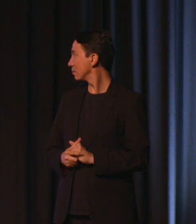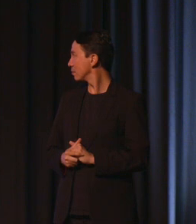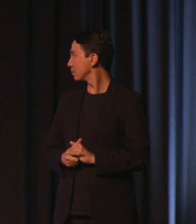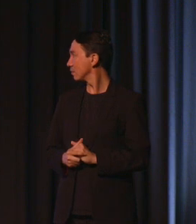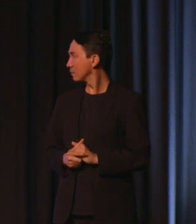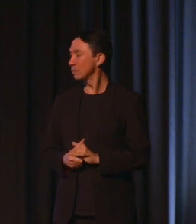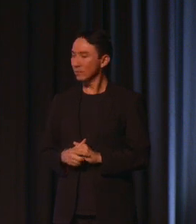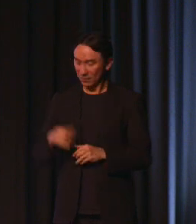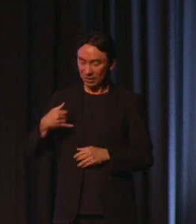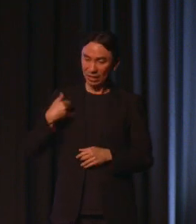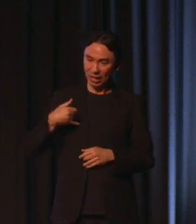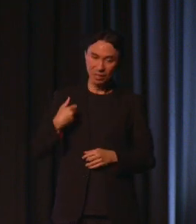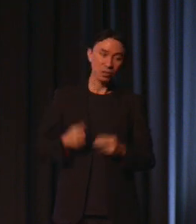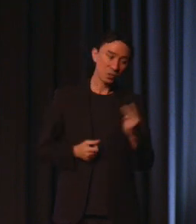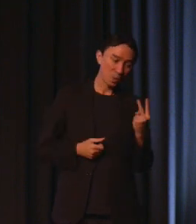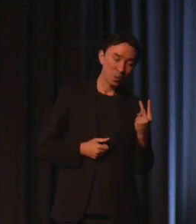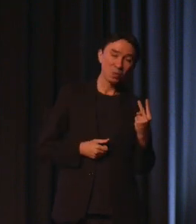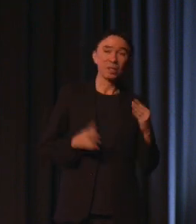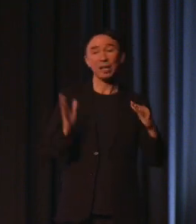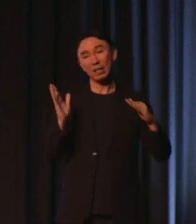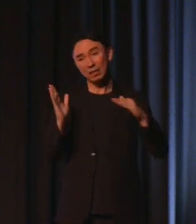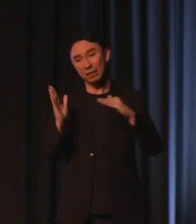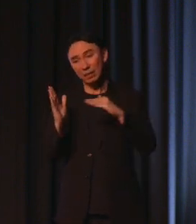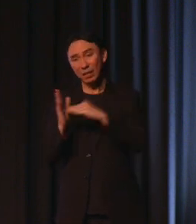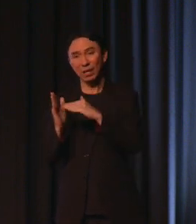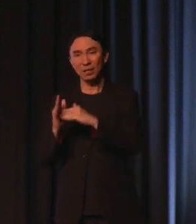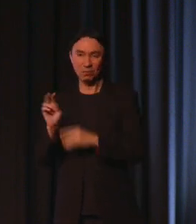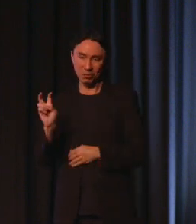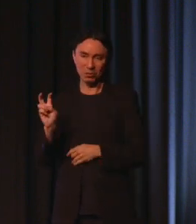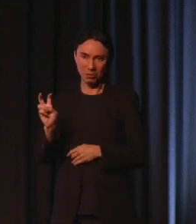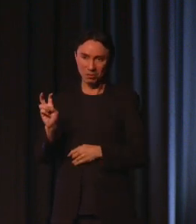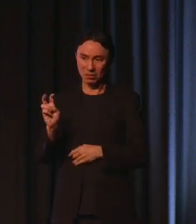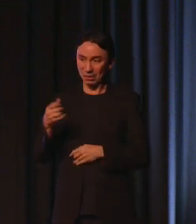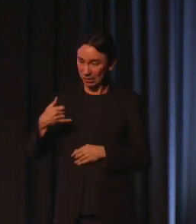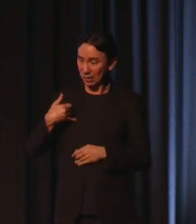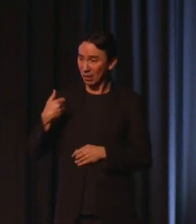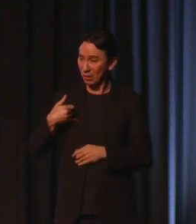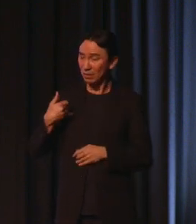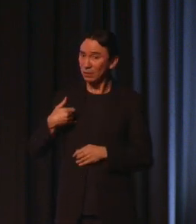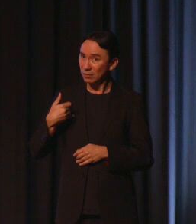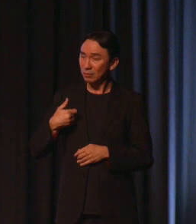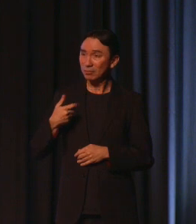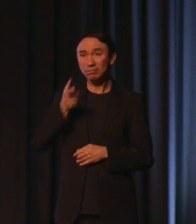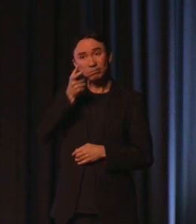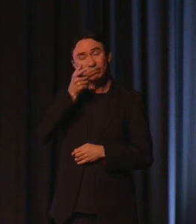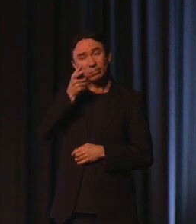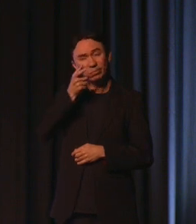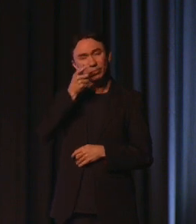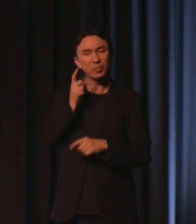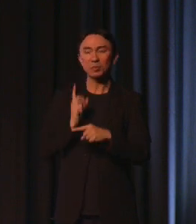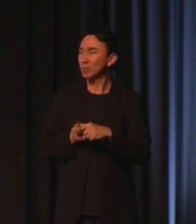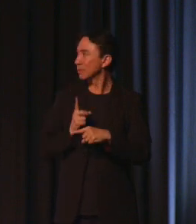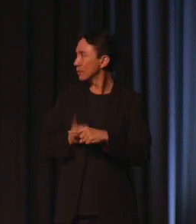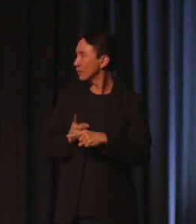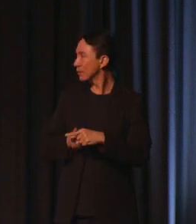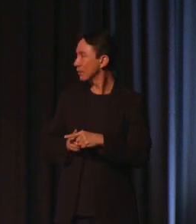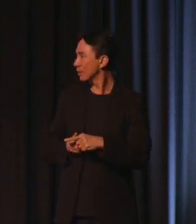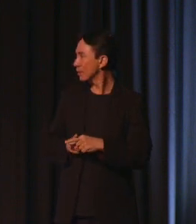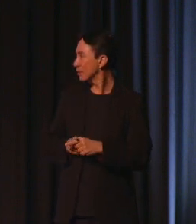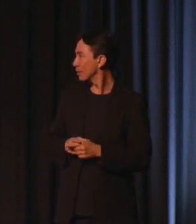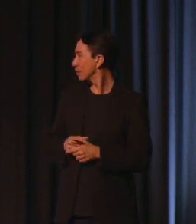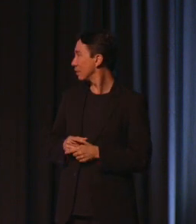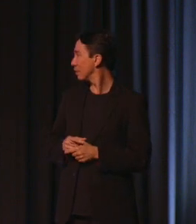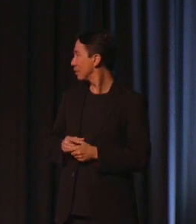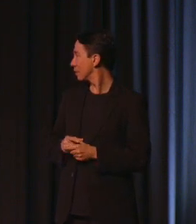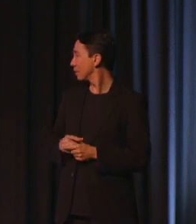2 aos 5 anos. Essa é uma idade muito interessante, porque eu quero só voltar um pouquinho, que eu esqueci de dizer